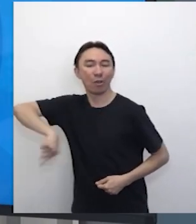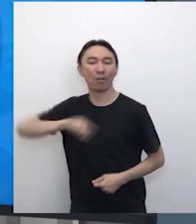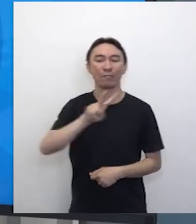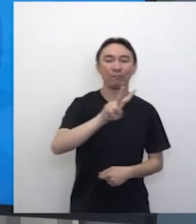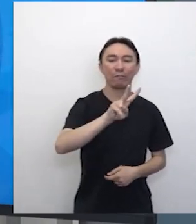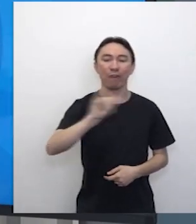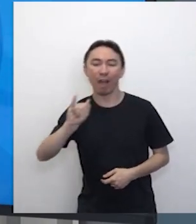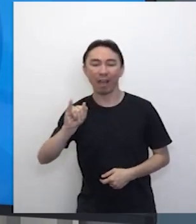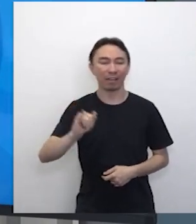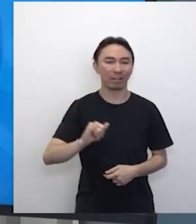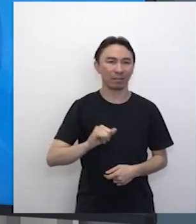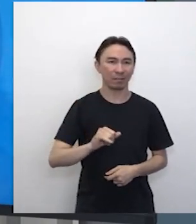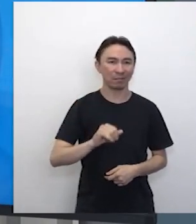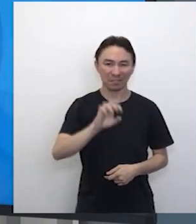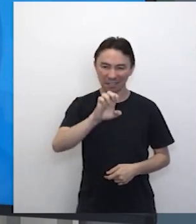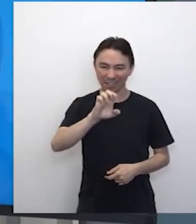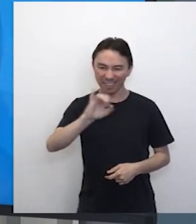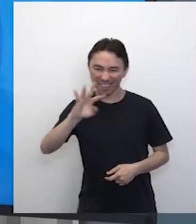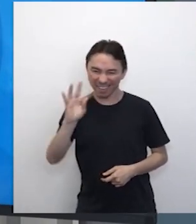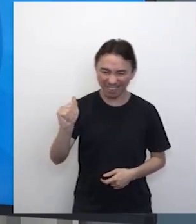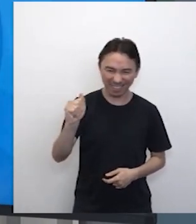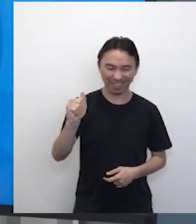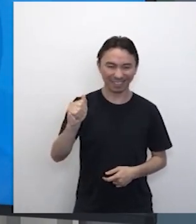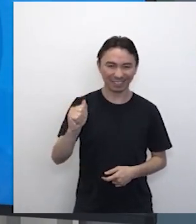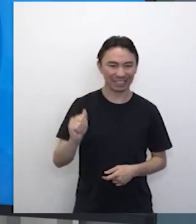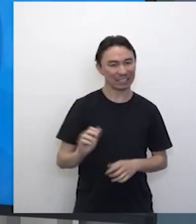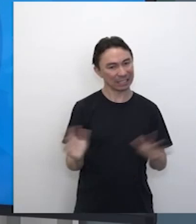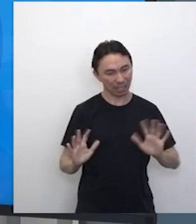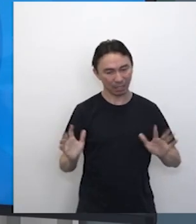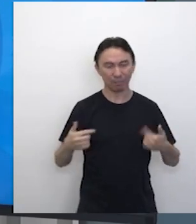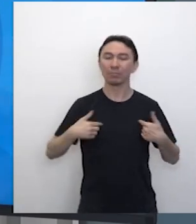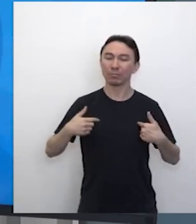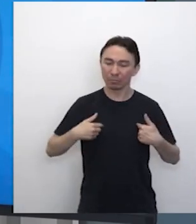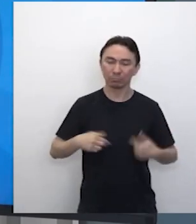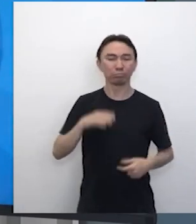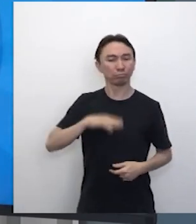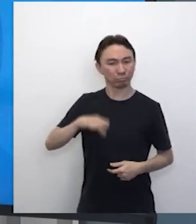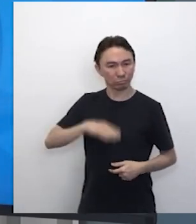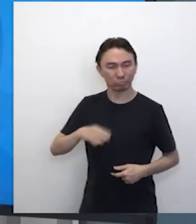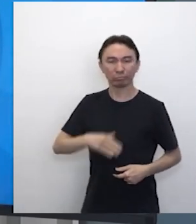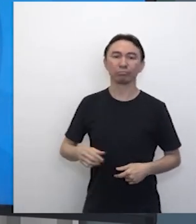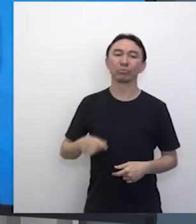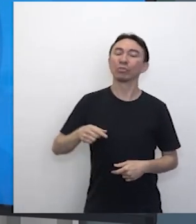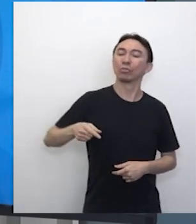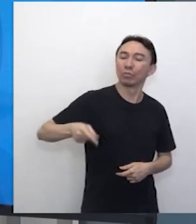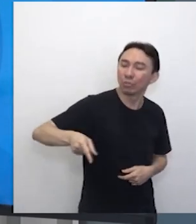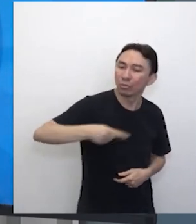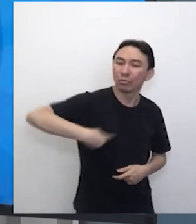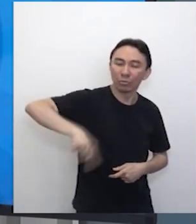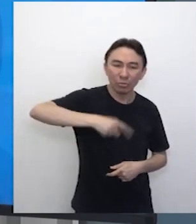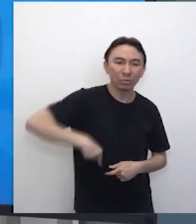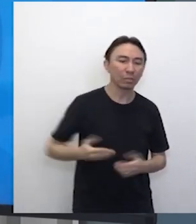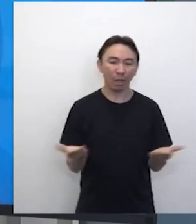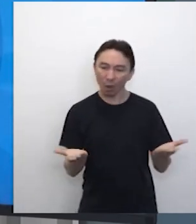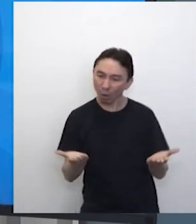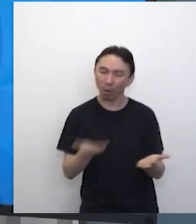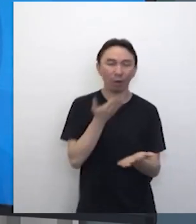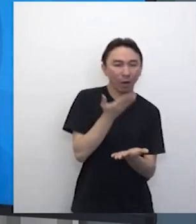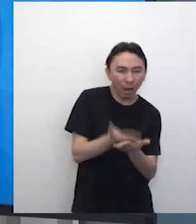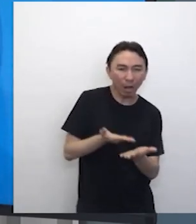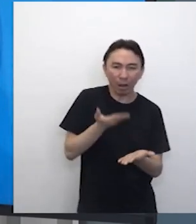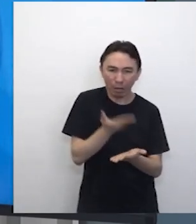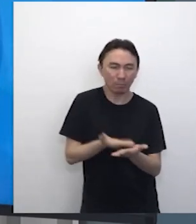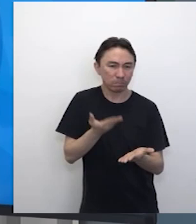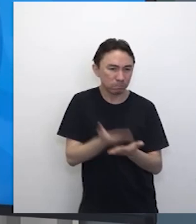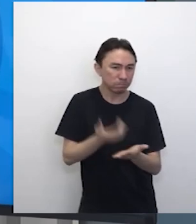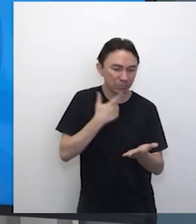certo? Não, então eu teria que apurar o meu português, falar adequadamente. Nós agora teremos uma aula sensacional, maravilhosa,